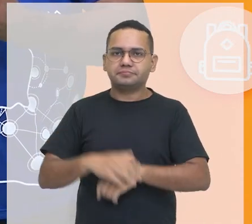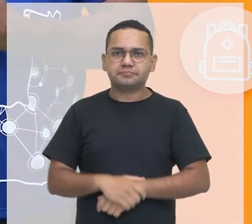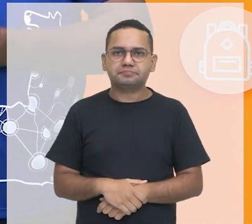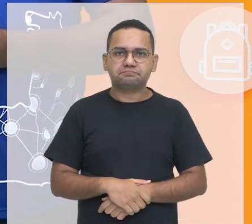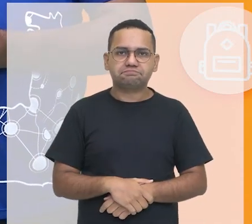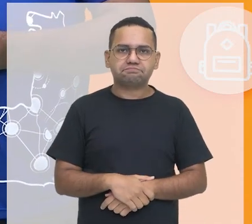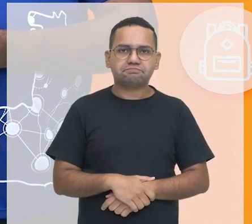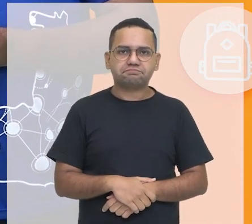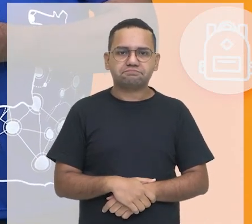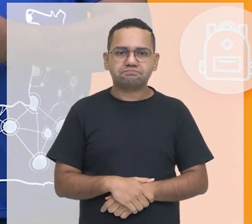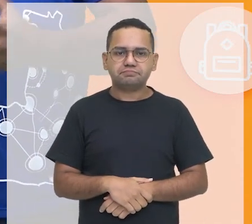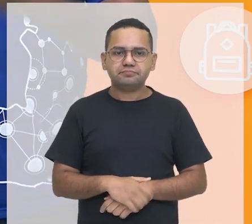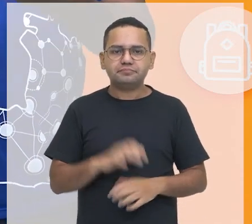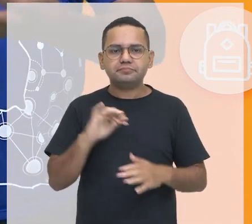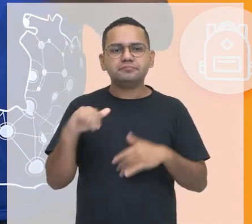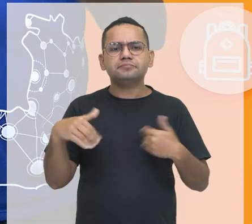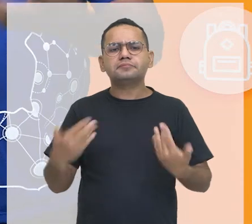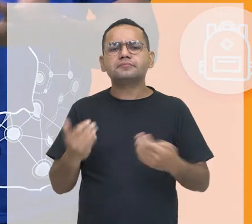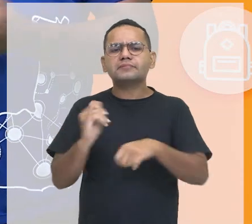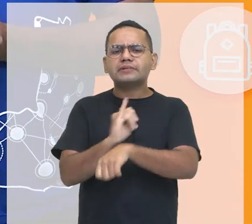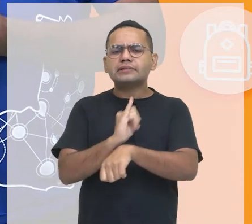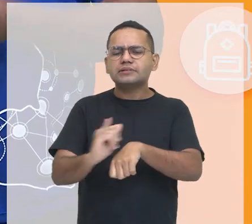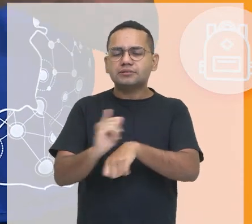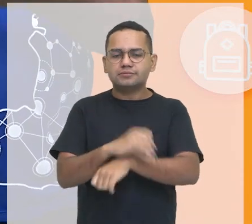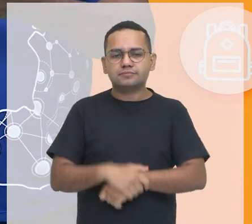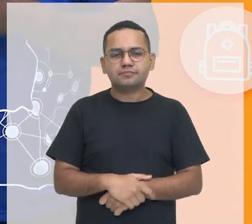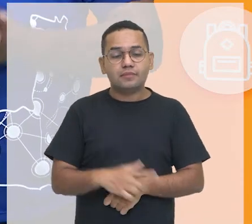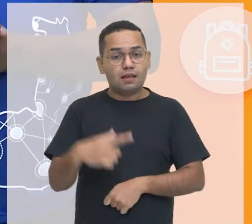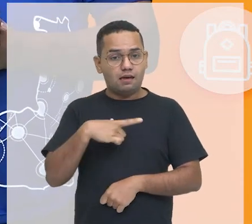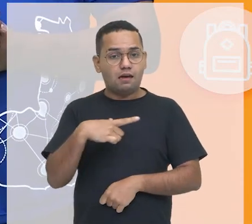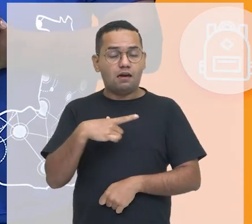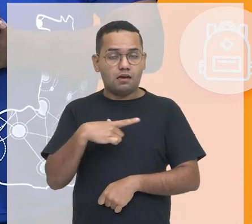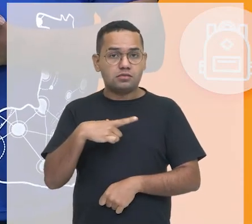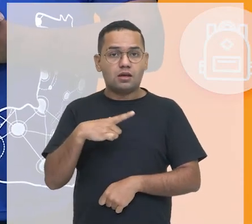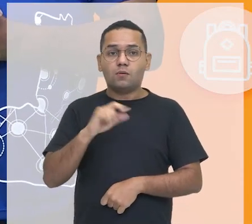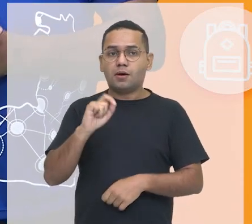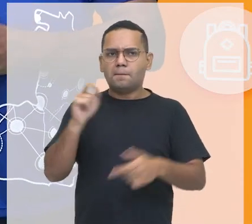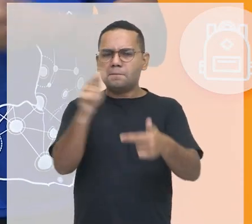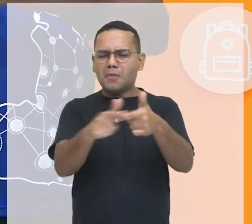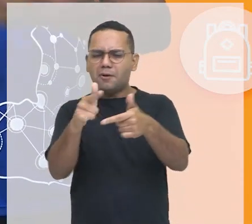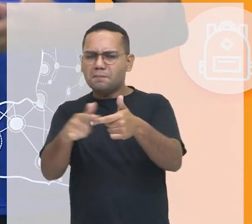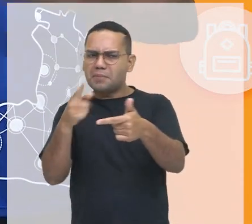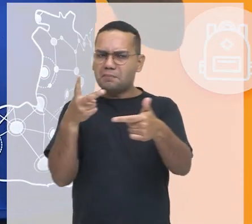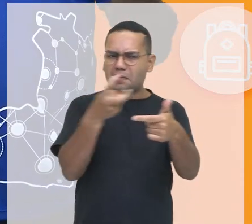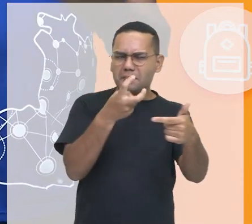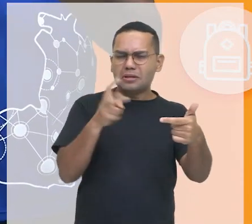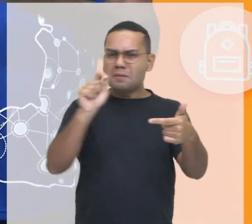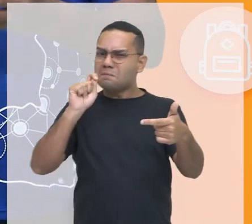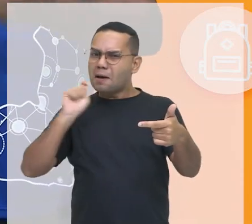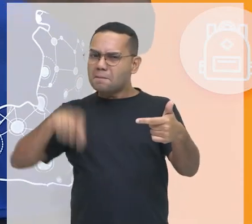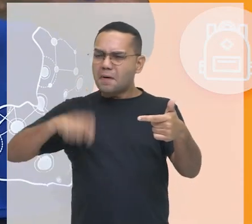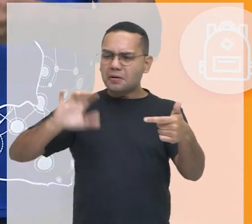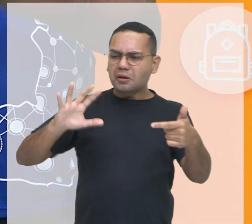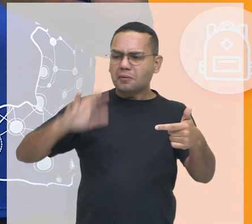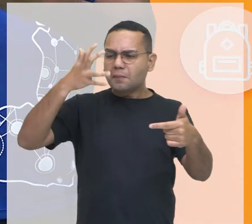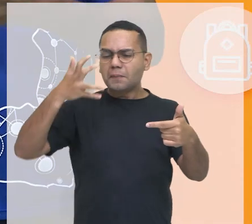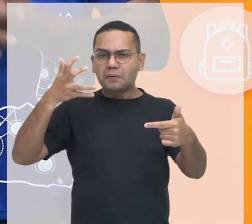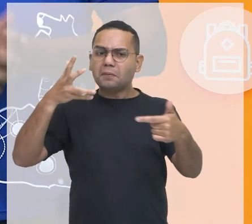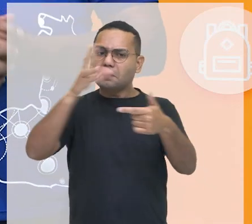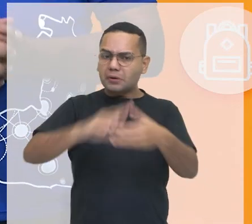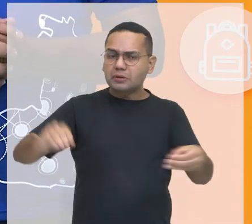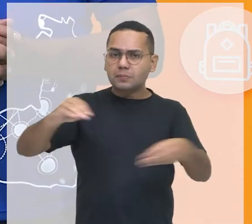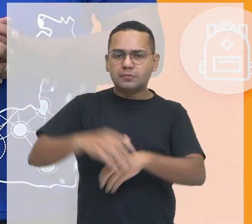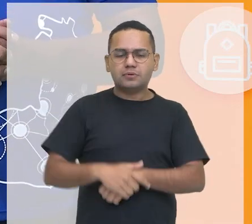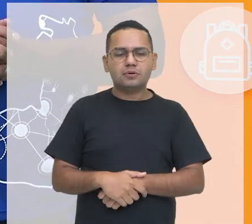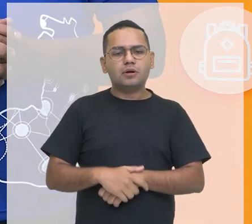Apresentar soluções, criar projetos, programas, engajamentos, né? Então, fazer projetos, estudar, ler sobre